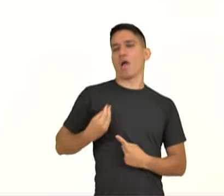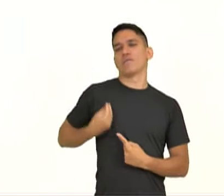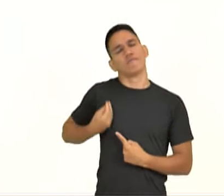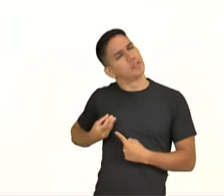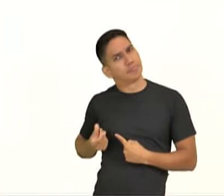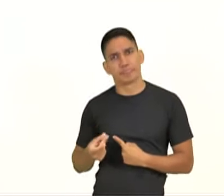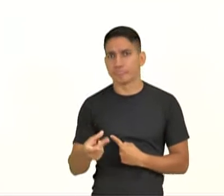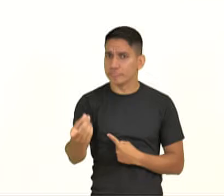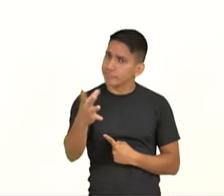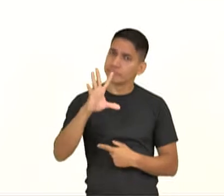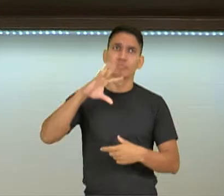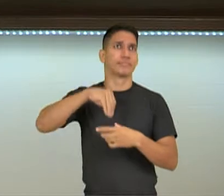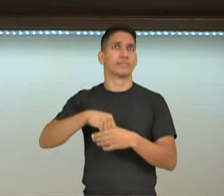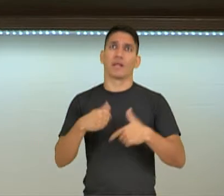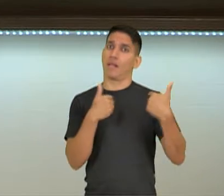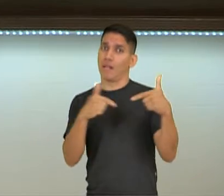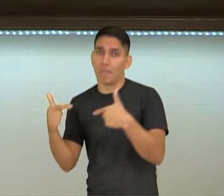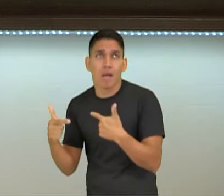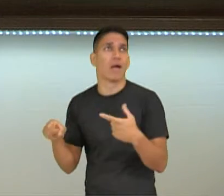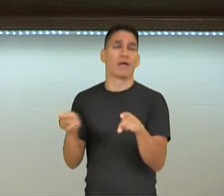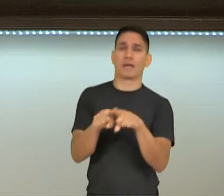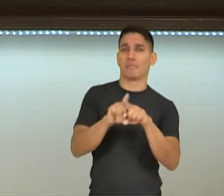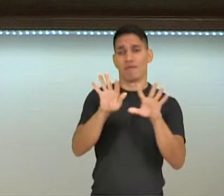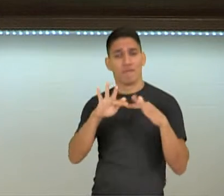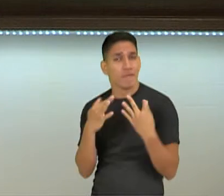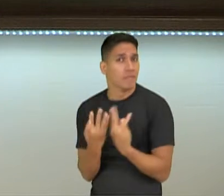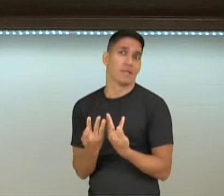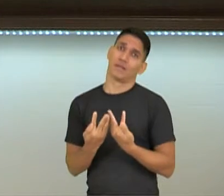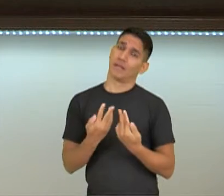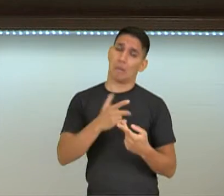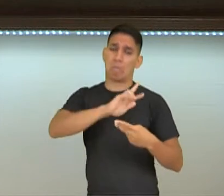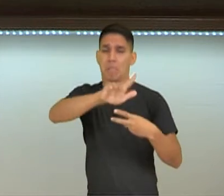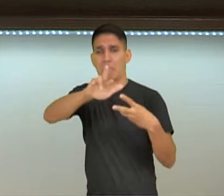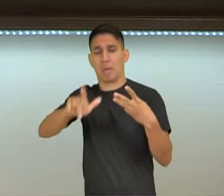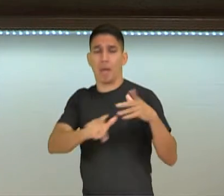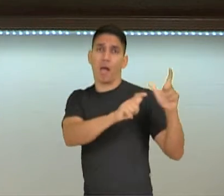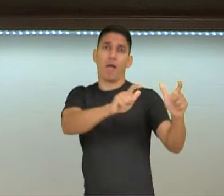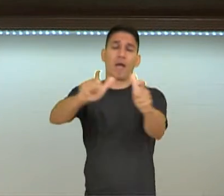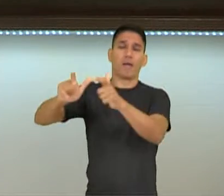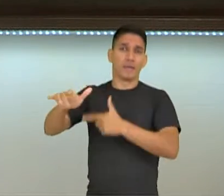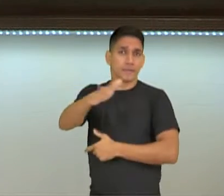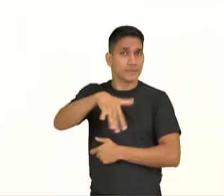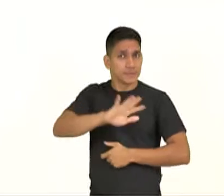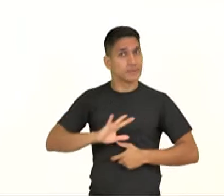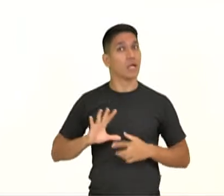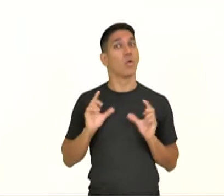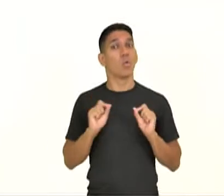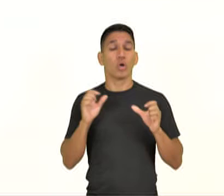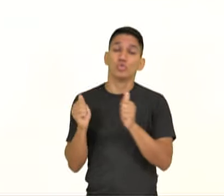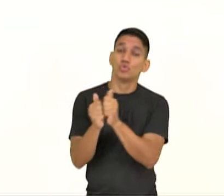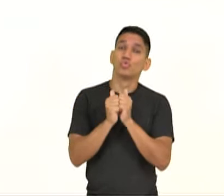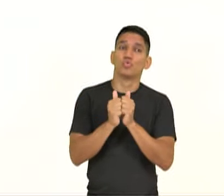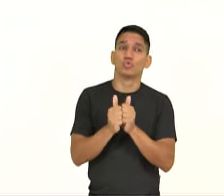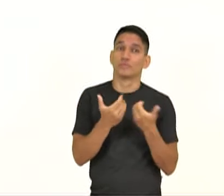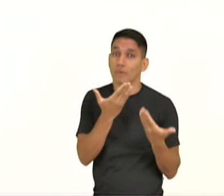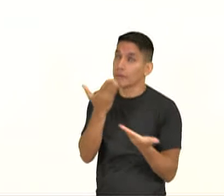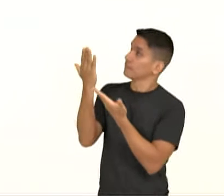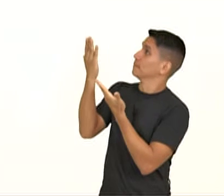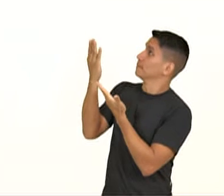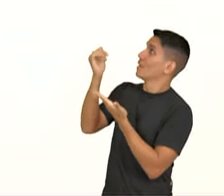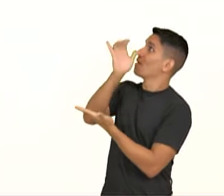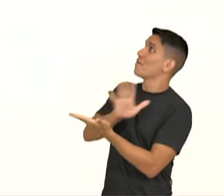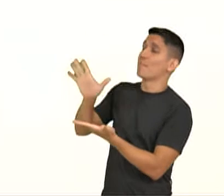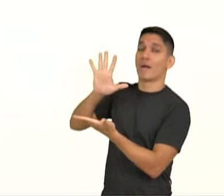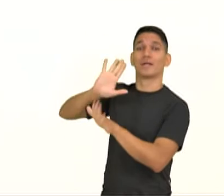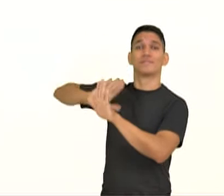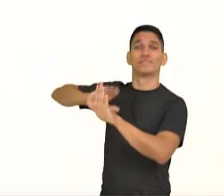do seu trabalho, seu ambiente familiar. Então, é a prática do saber coletivo, juntos. E aqui a imagem, né? Da